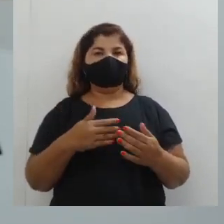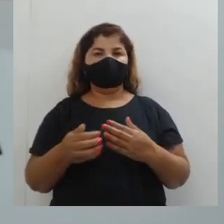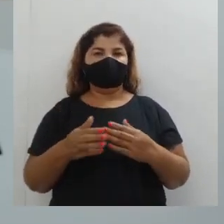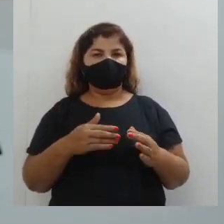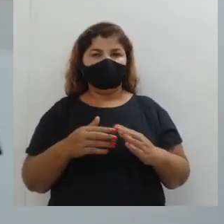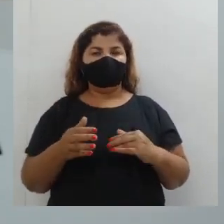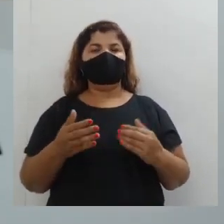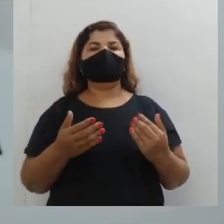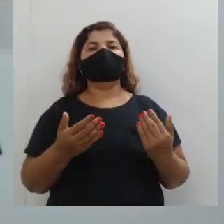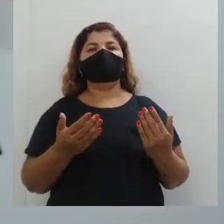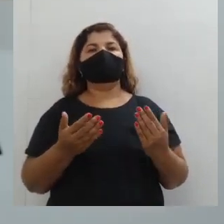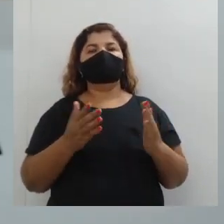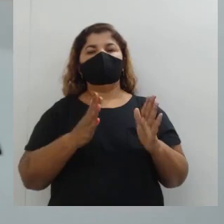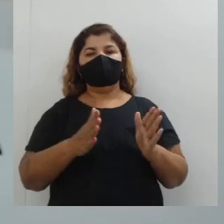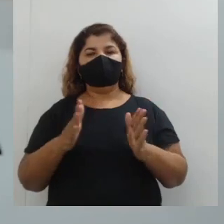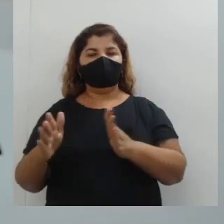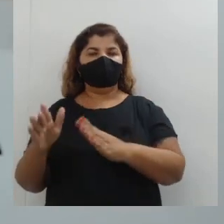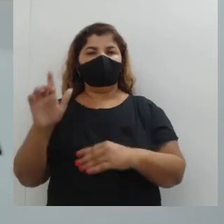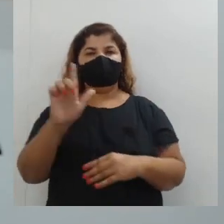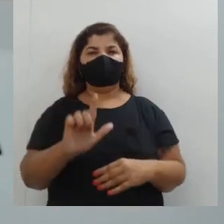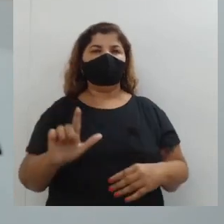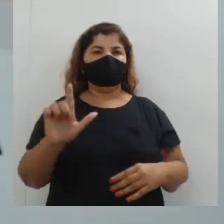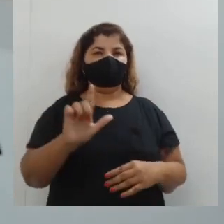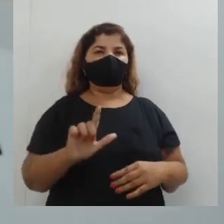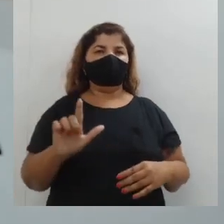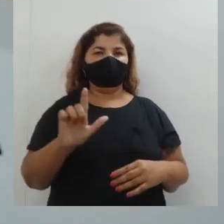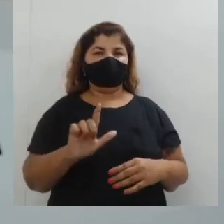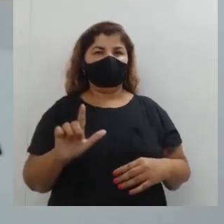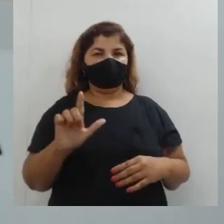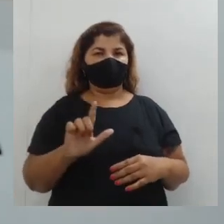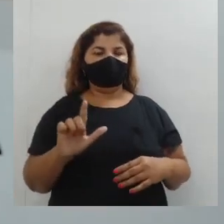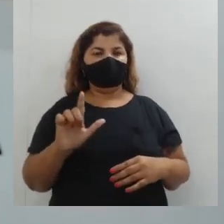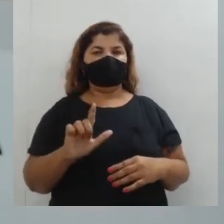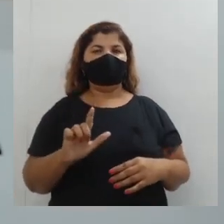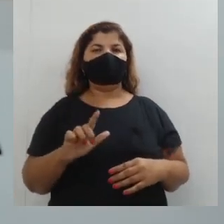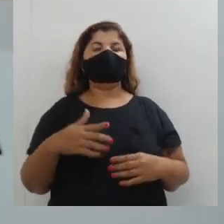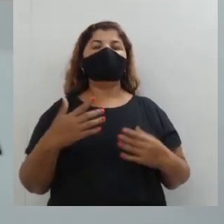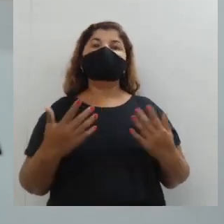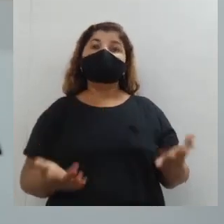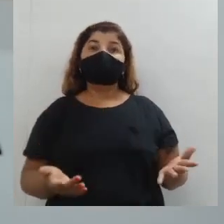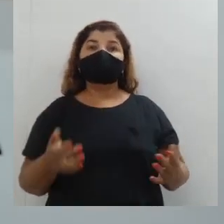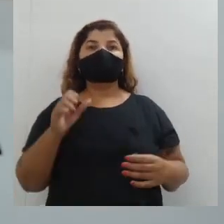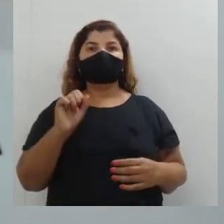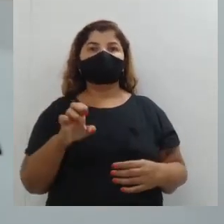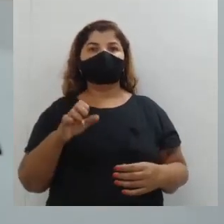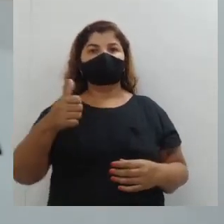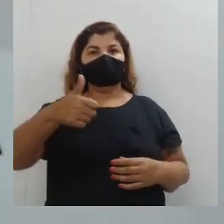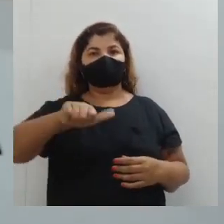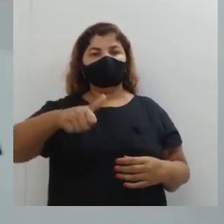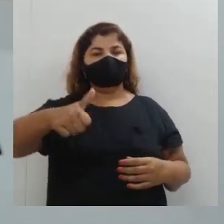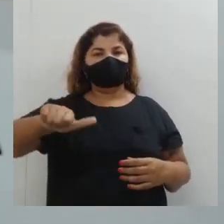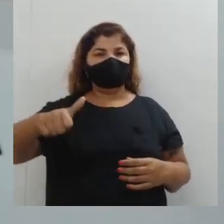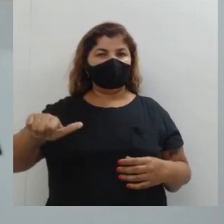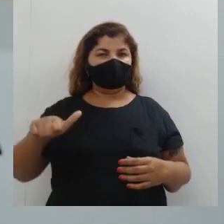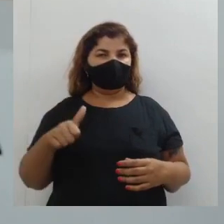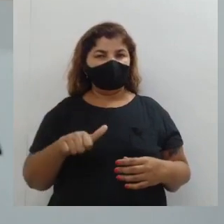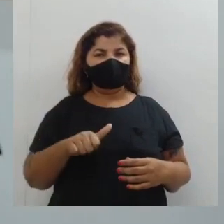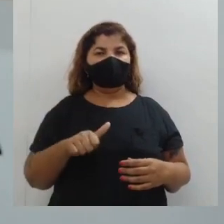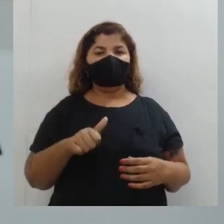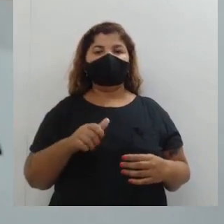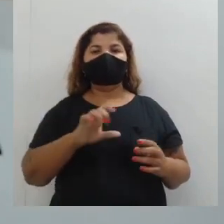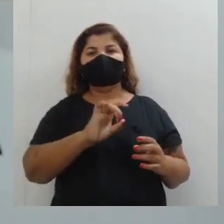temos aí sinalizado o pré-modernismo. Mas, quando nós analisamos direitinho